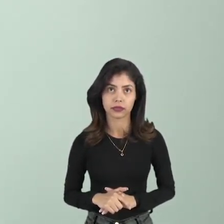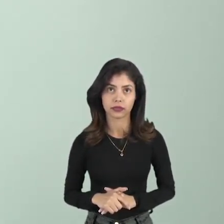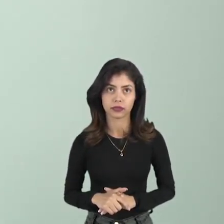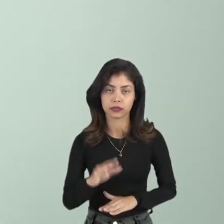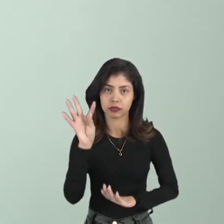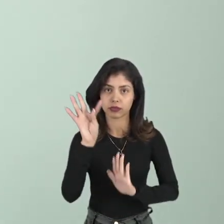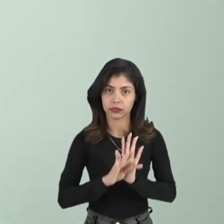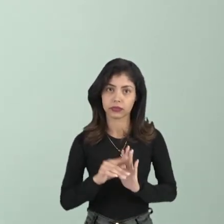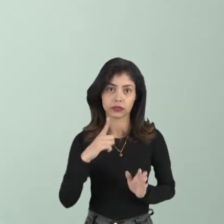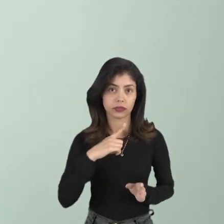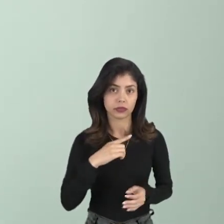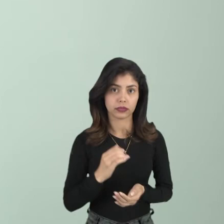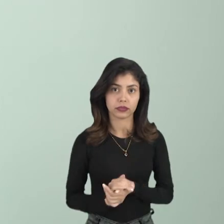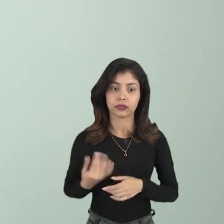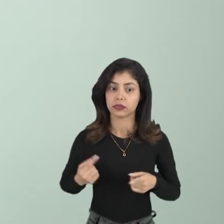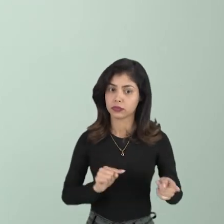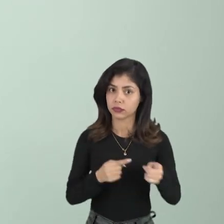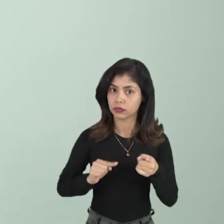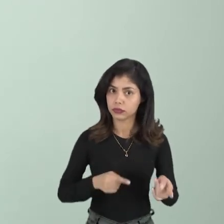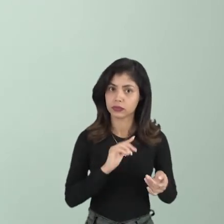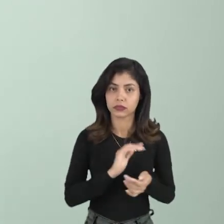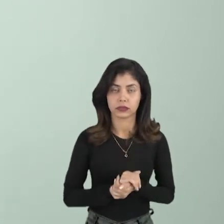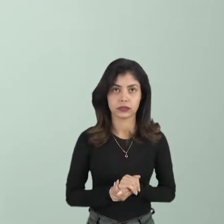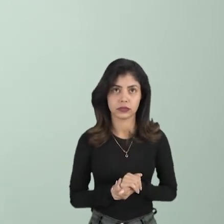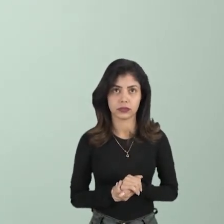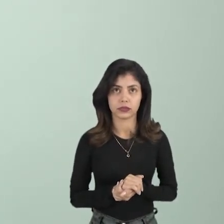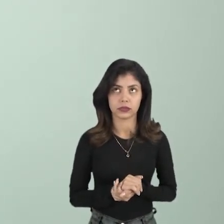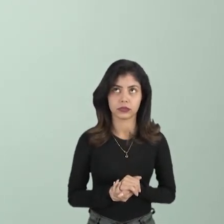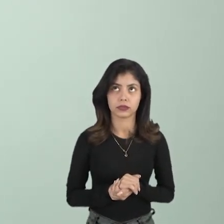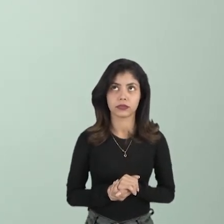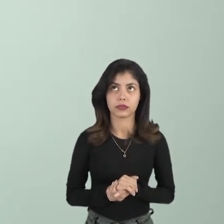este texto tem como intuito, né,